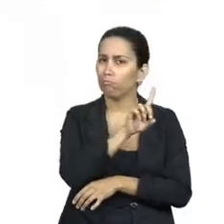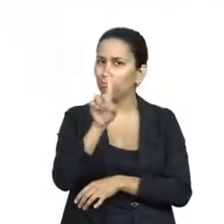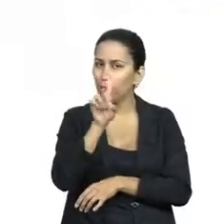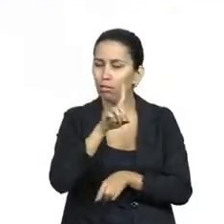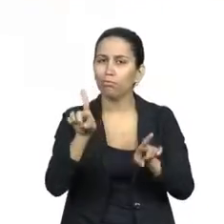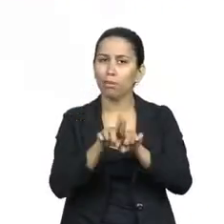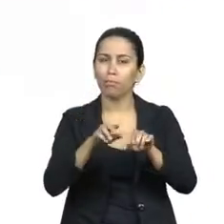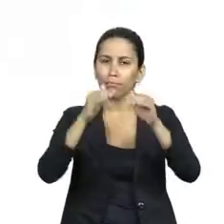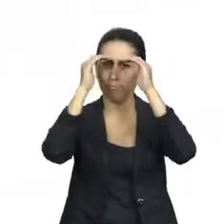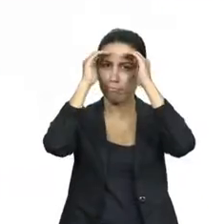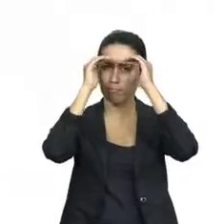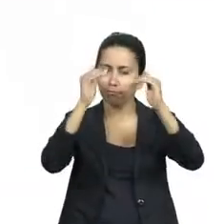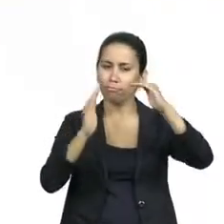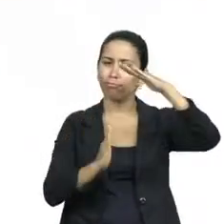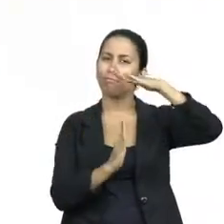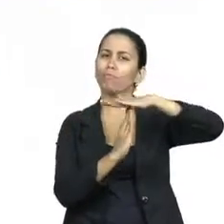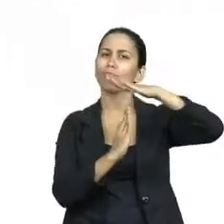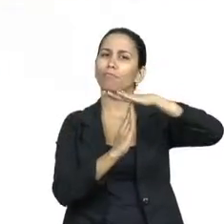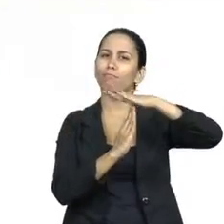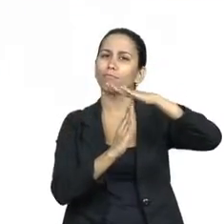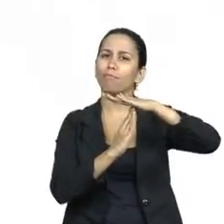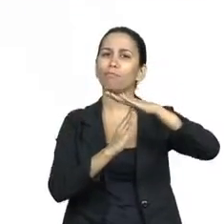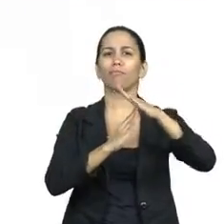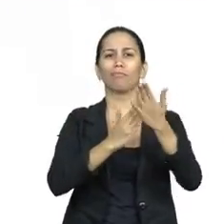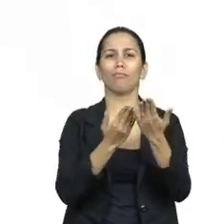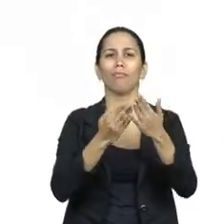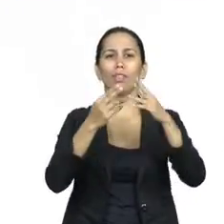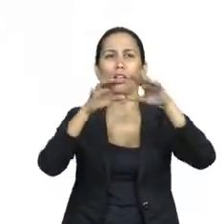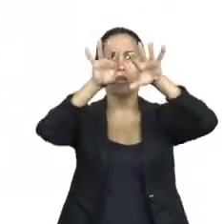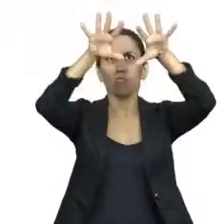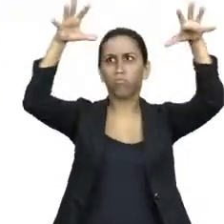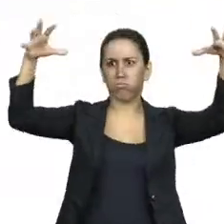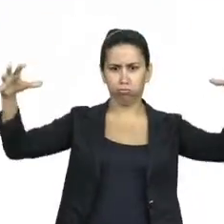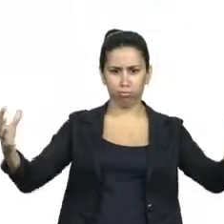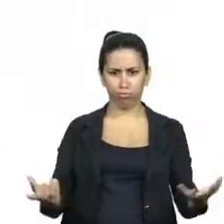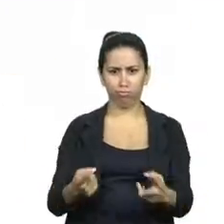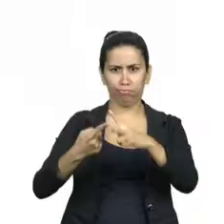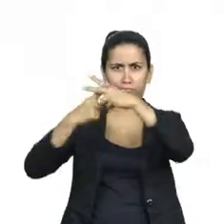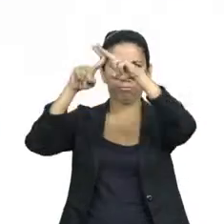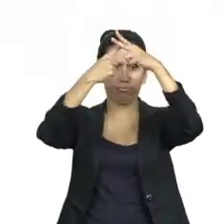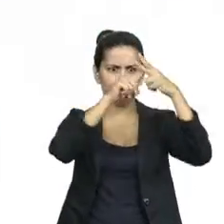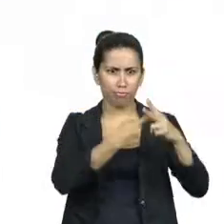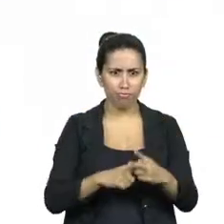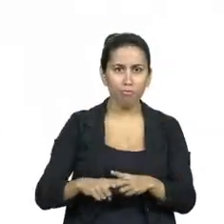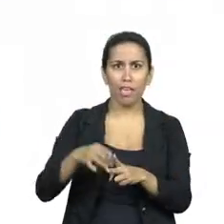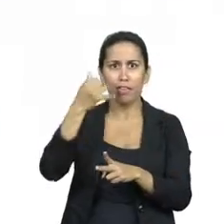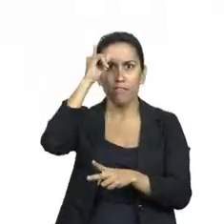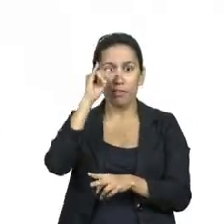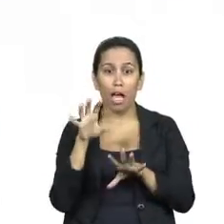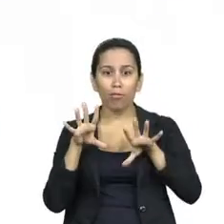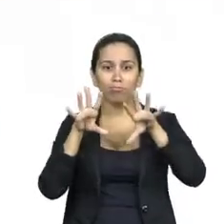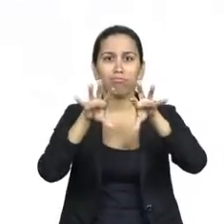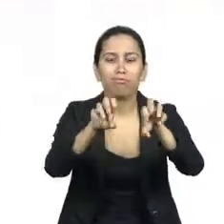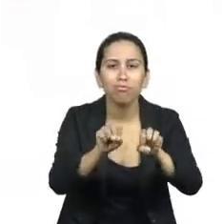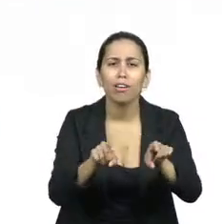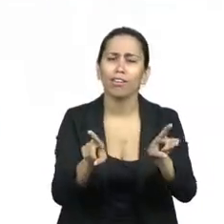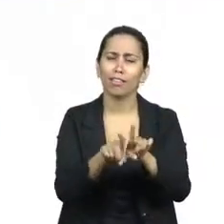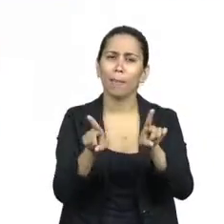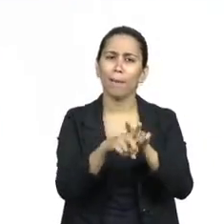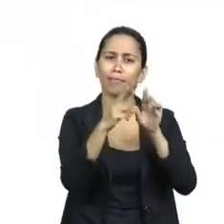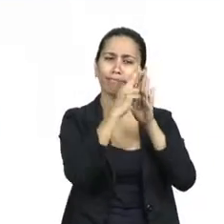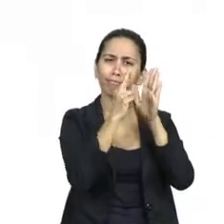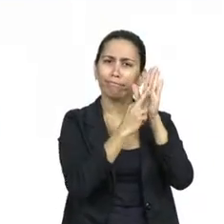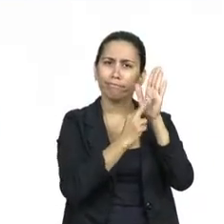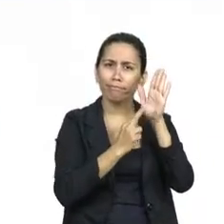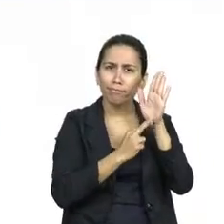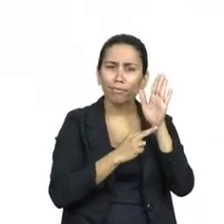respeitar os limites dos equipamentos de proteção coletiva e as boas práticas de segurança e saúde do trabalho. Além de